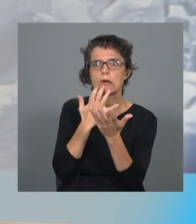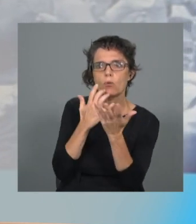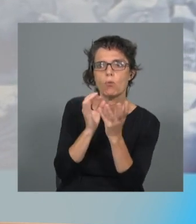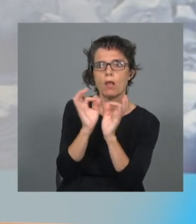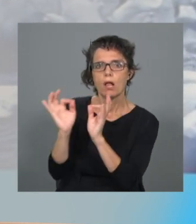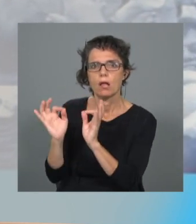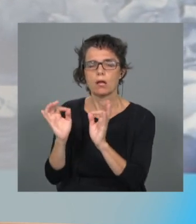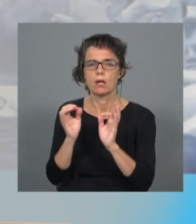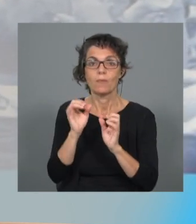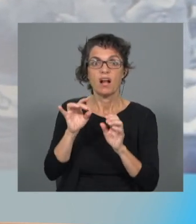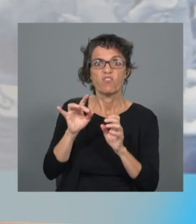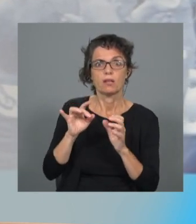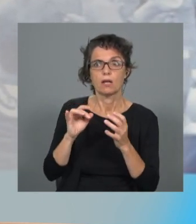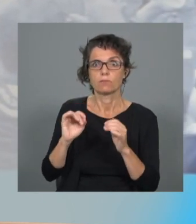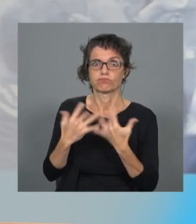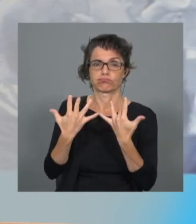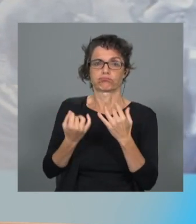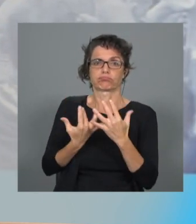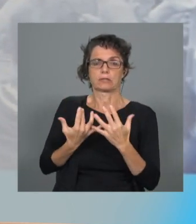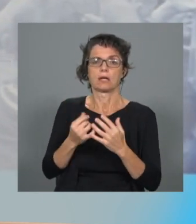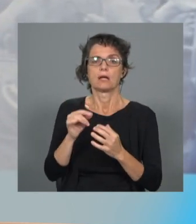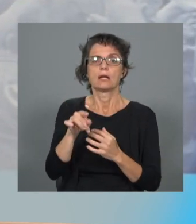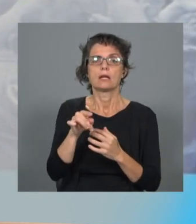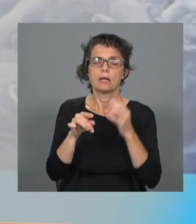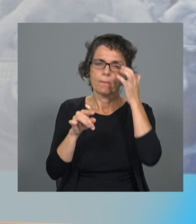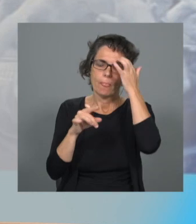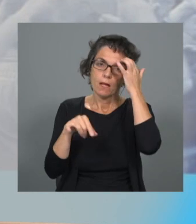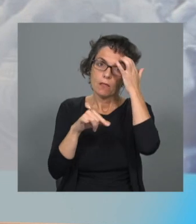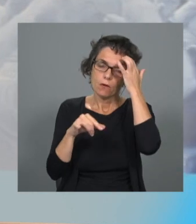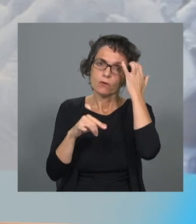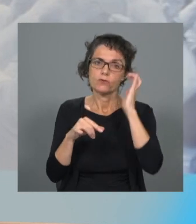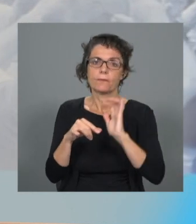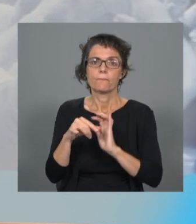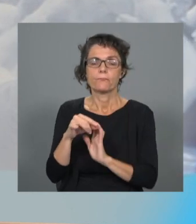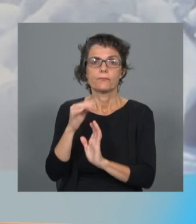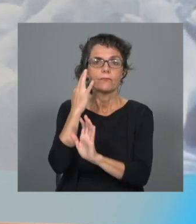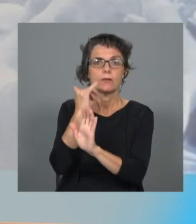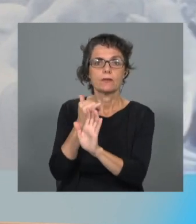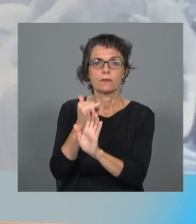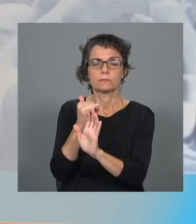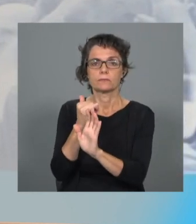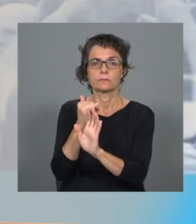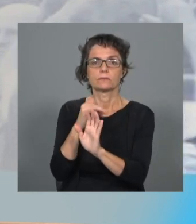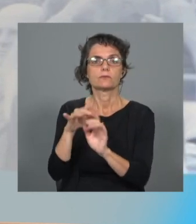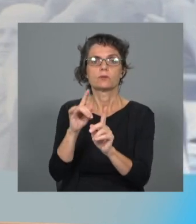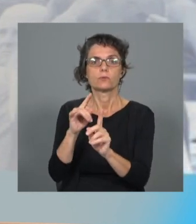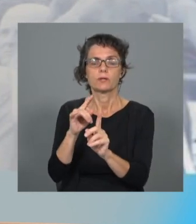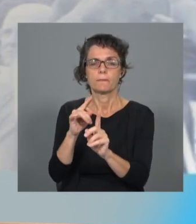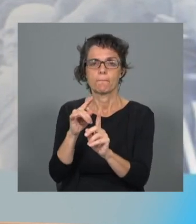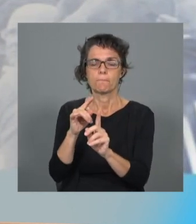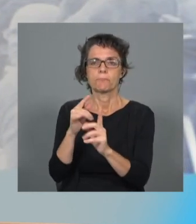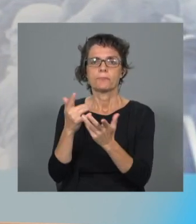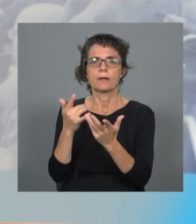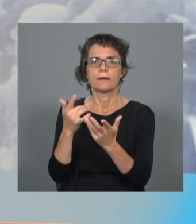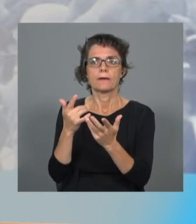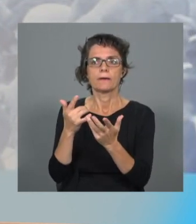para evitar qualquer foco de pandemia. E por isso nós vamos procurando, com aquilo que nos vai sendo possível, vamos procurando